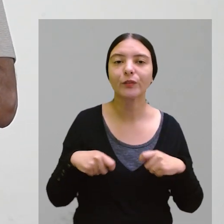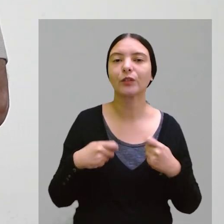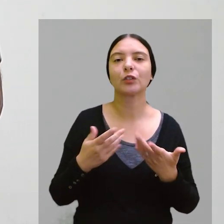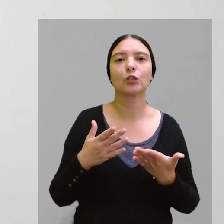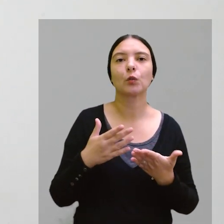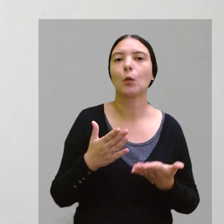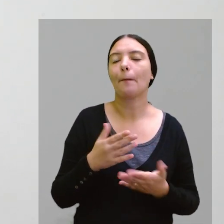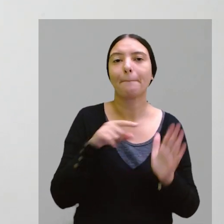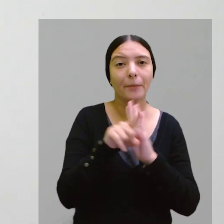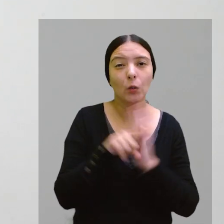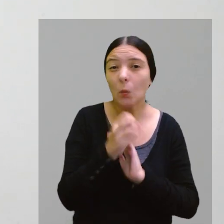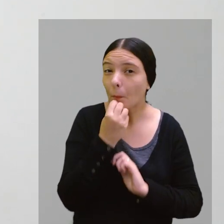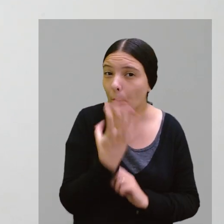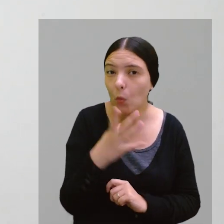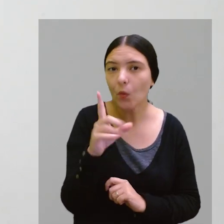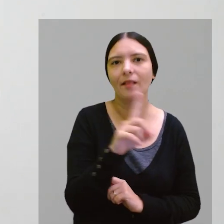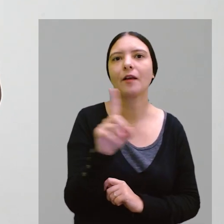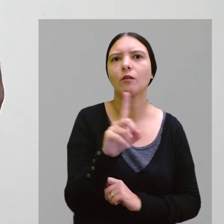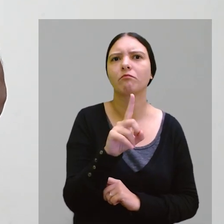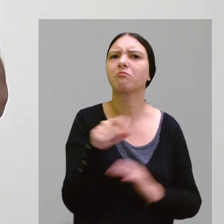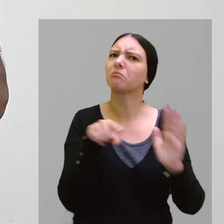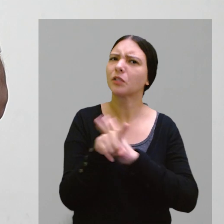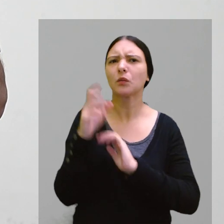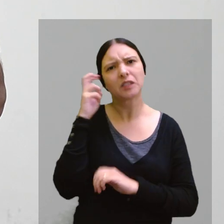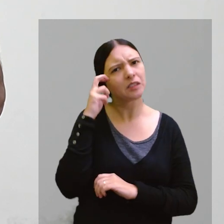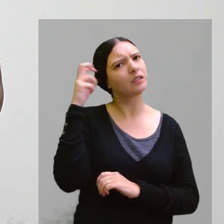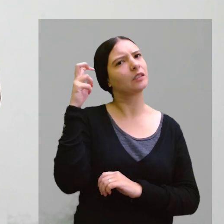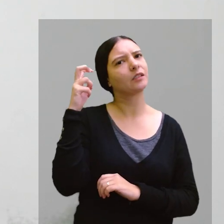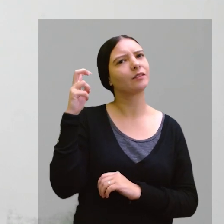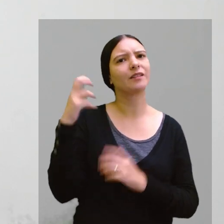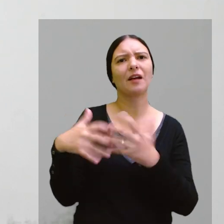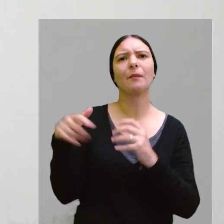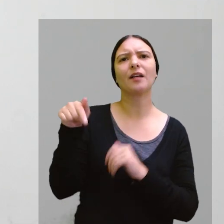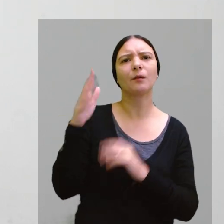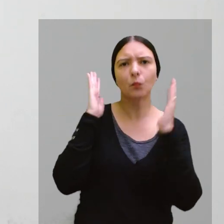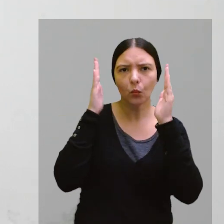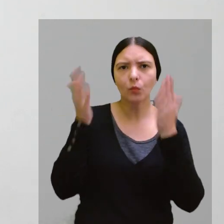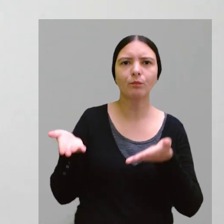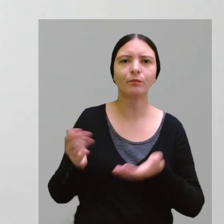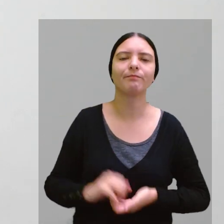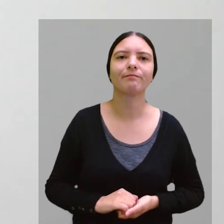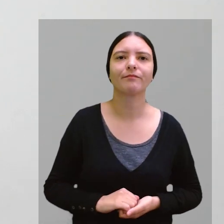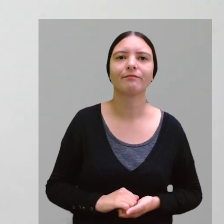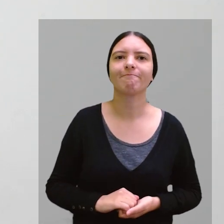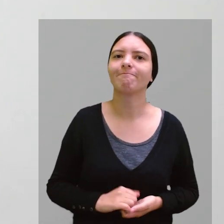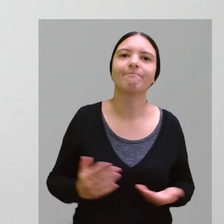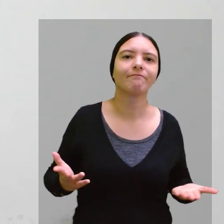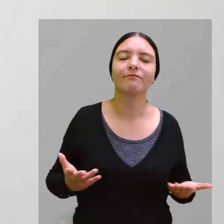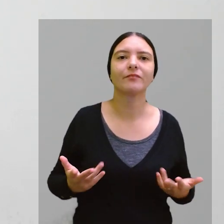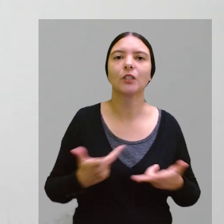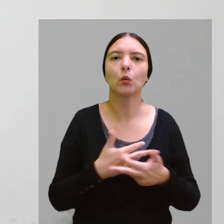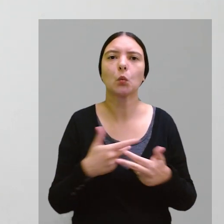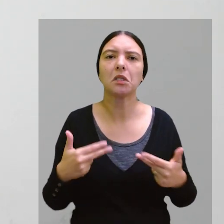fazer boas perguntas, perguntas inteligentes, a máquina é burra. Vai fornecer